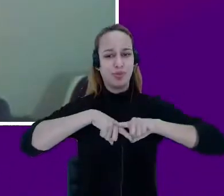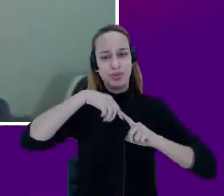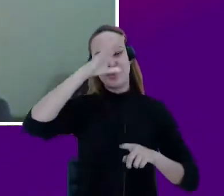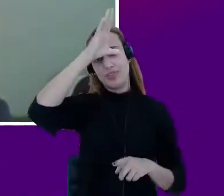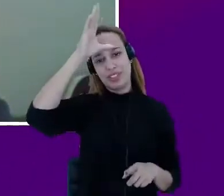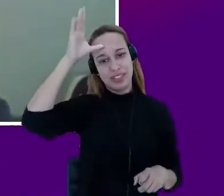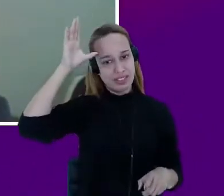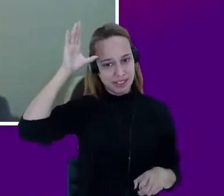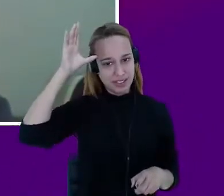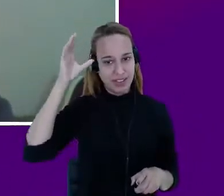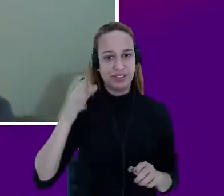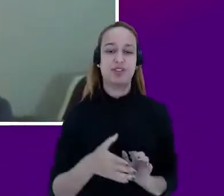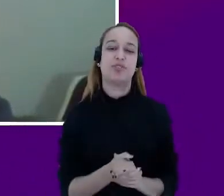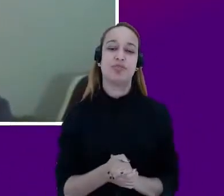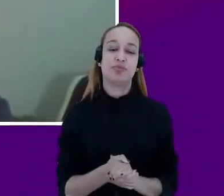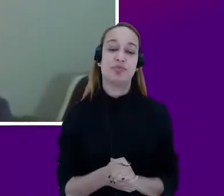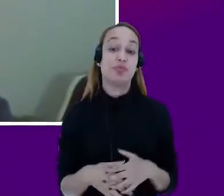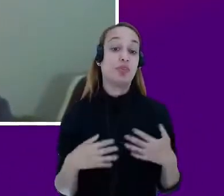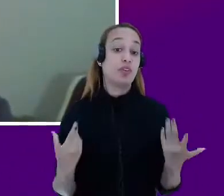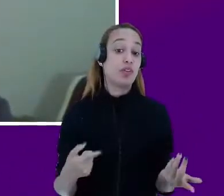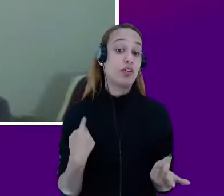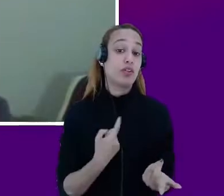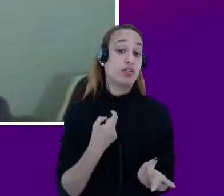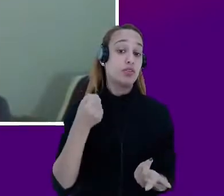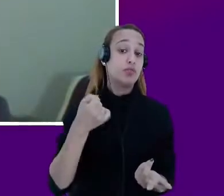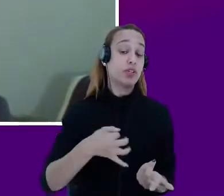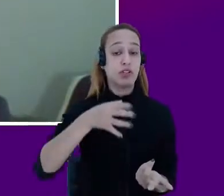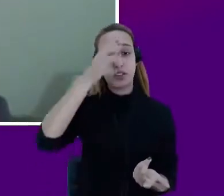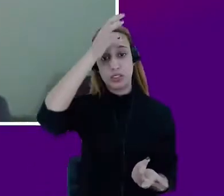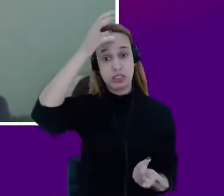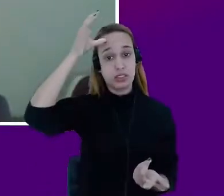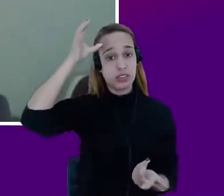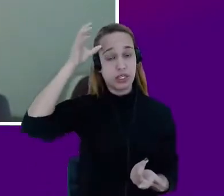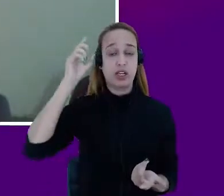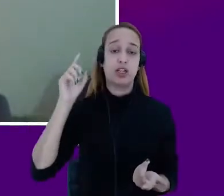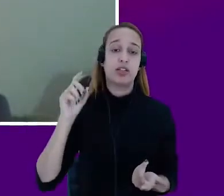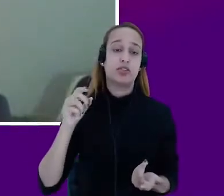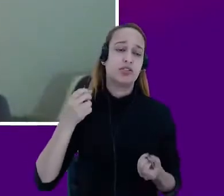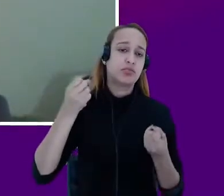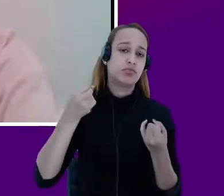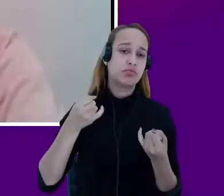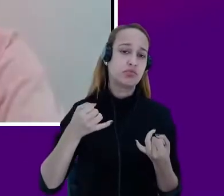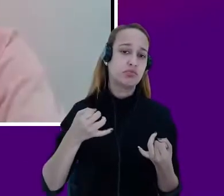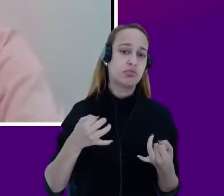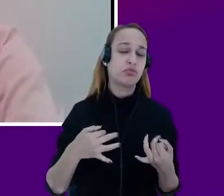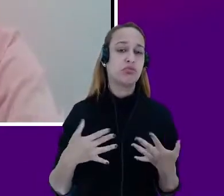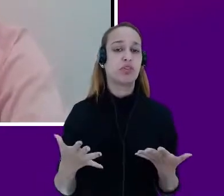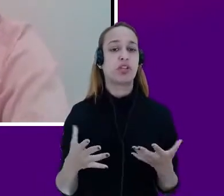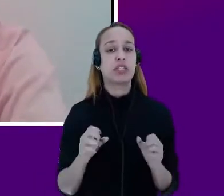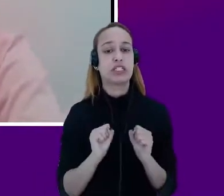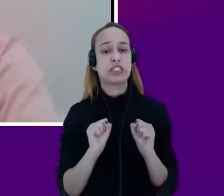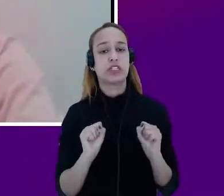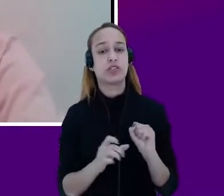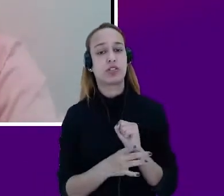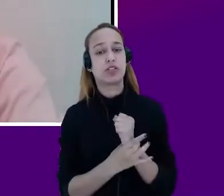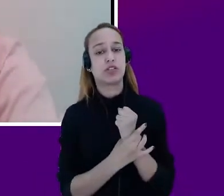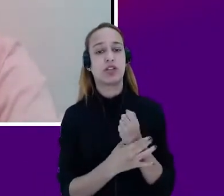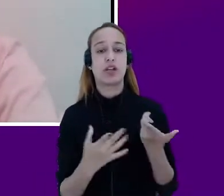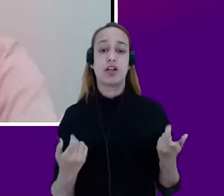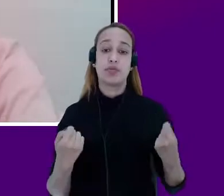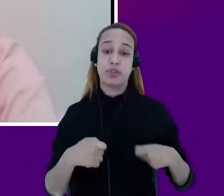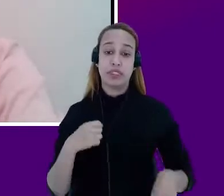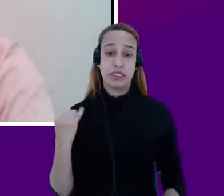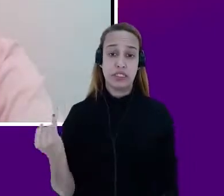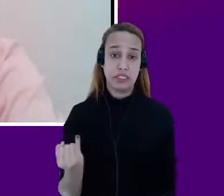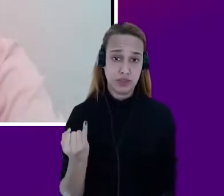os clientes. Quando a gente fala de clientes, quando fala do ecossistema de seguros, a gente não pode deixar de fora, e nós